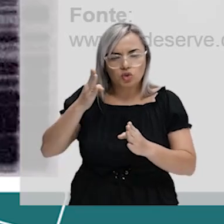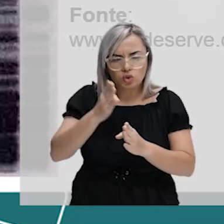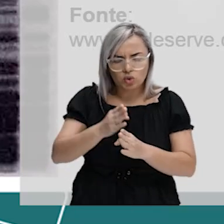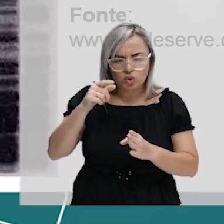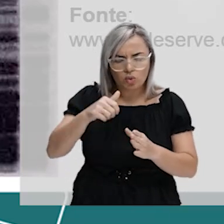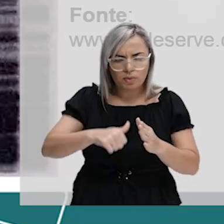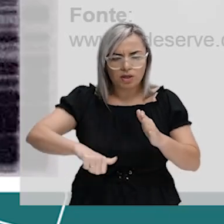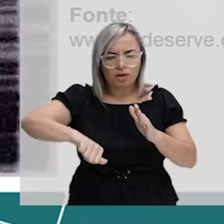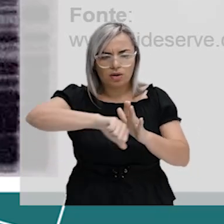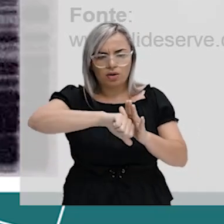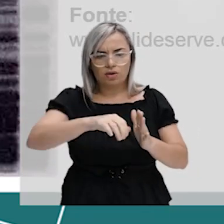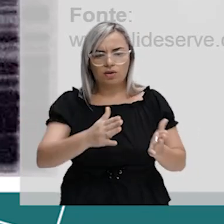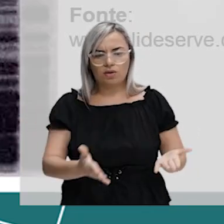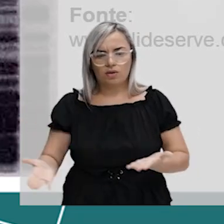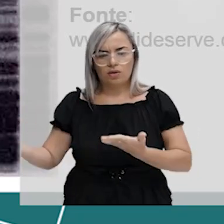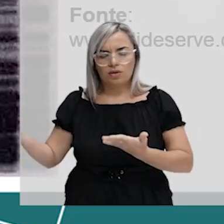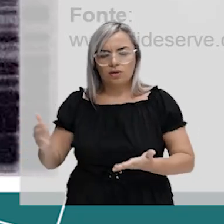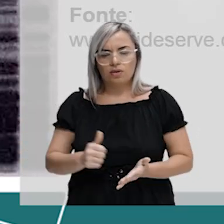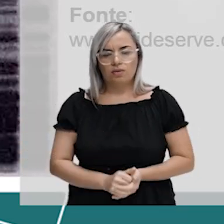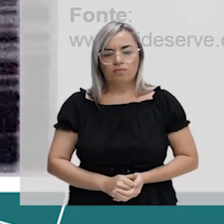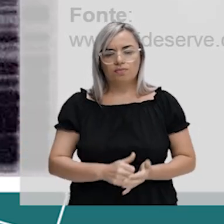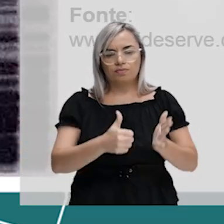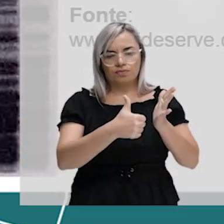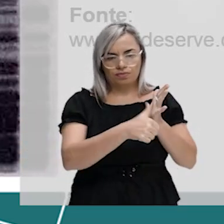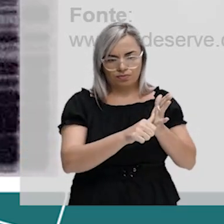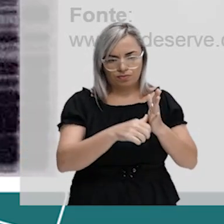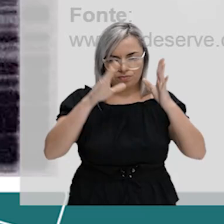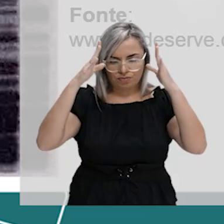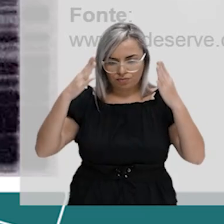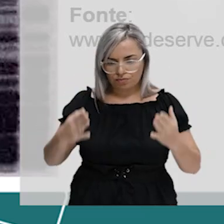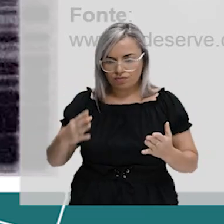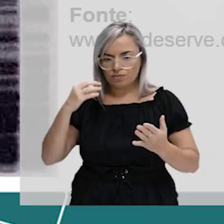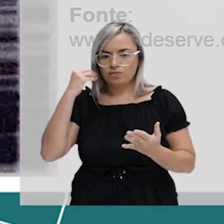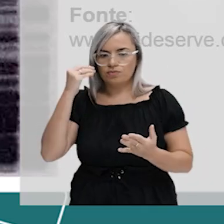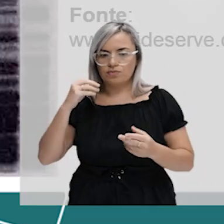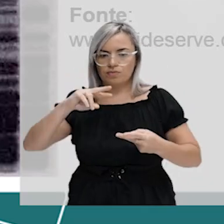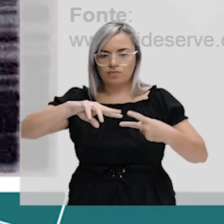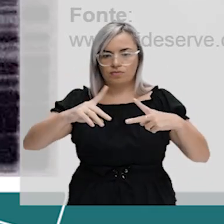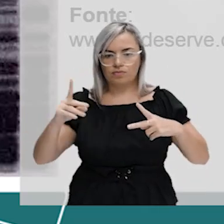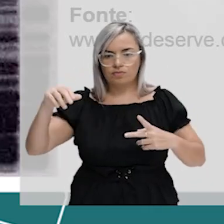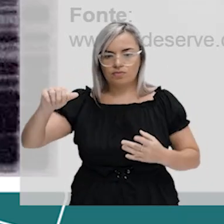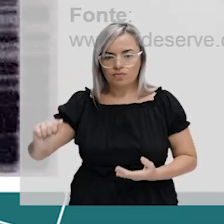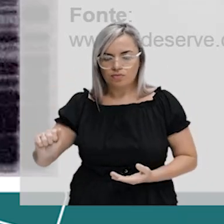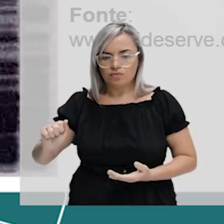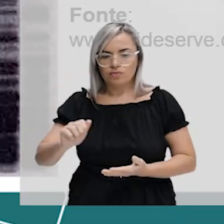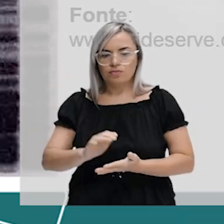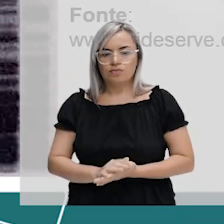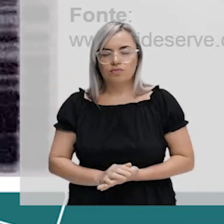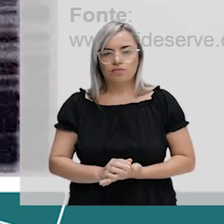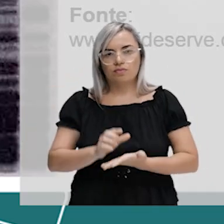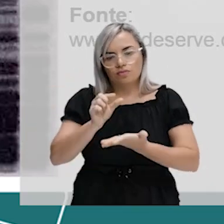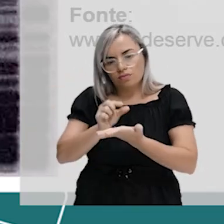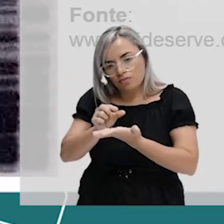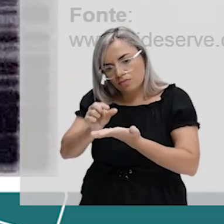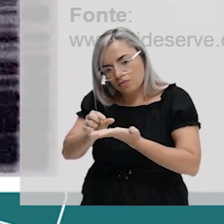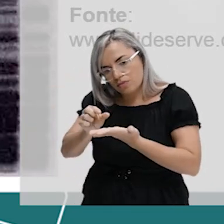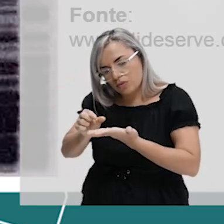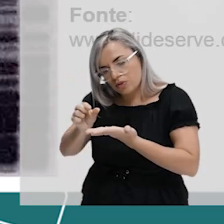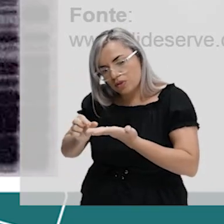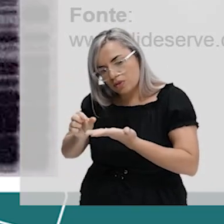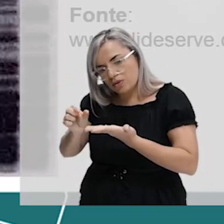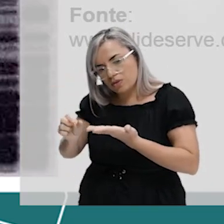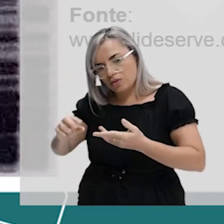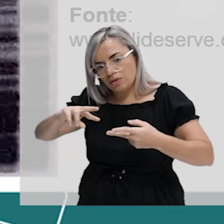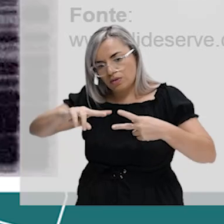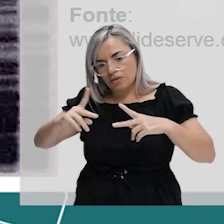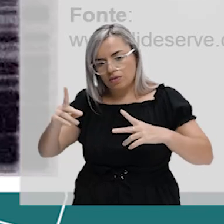Analise os testes de DNA feitos para solucionar um crime, tá? A sequência de fragmentos de DNA que